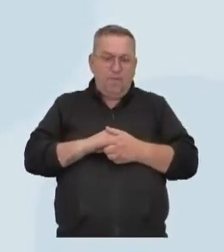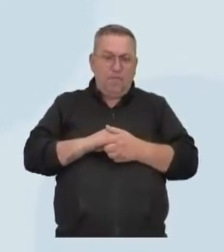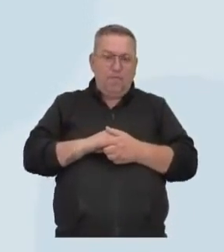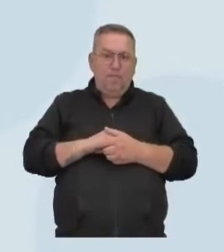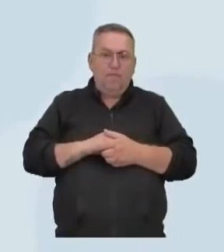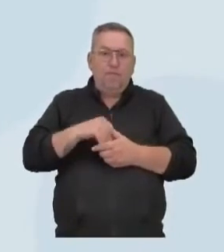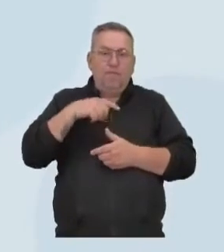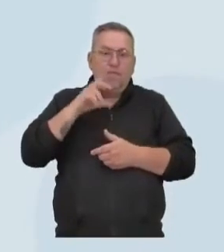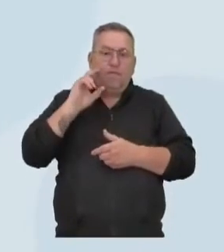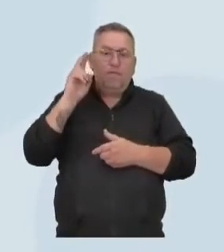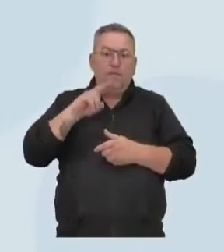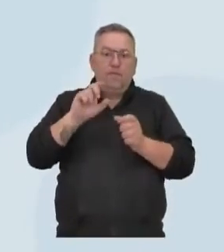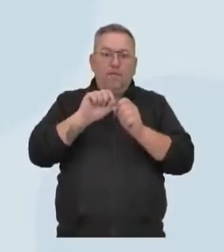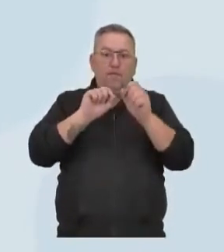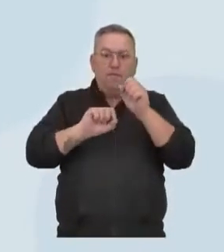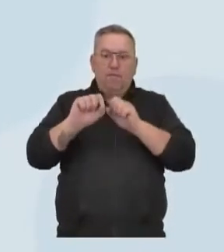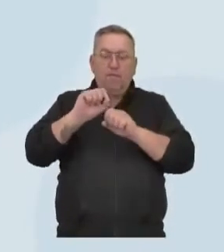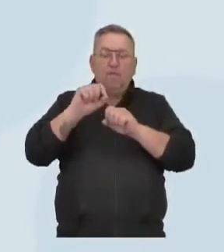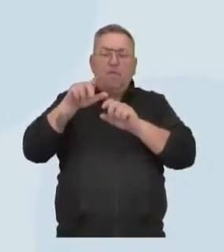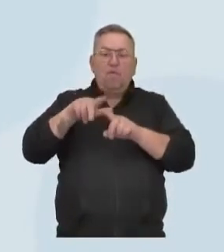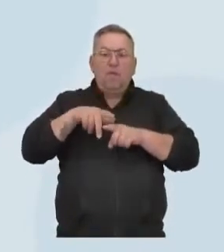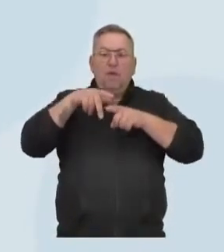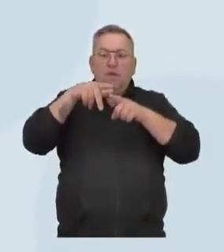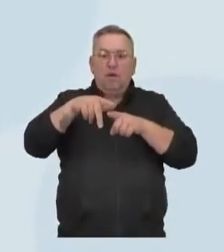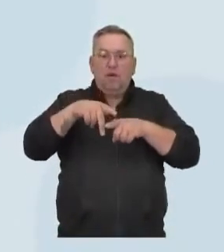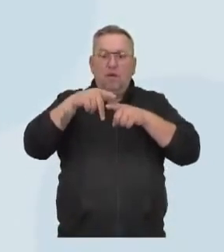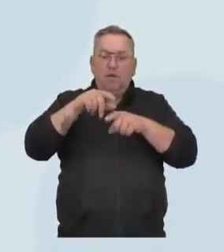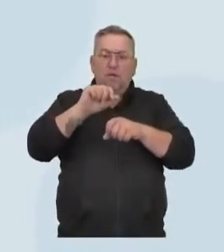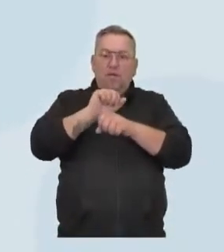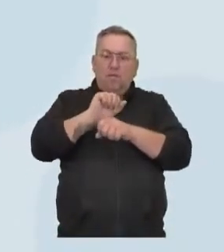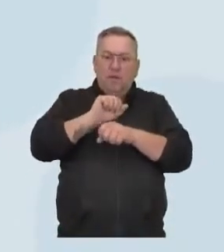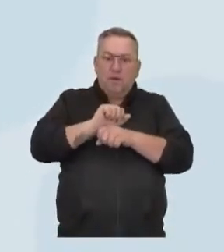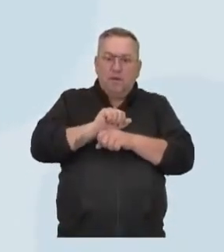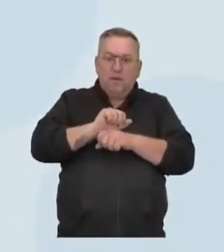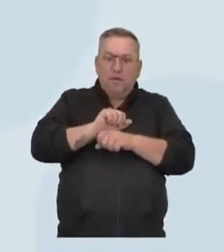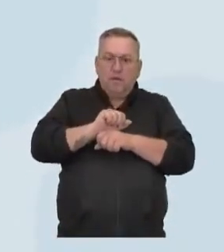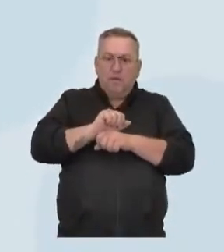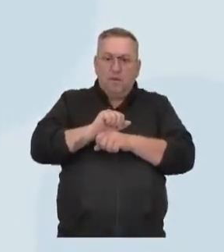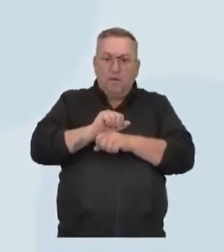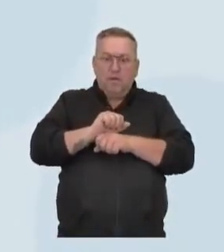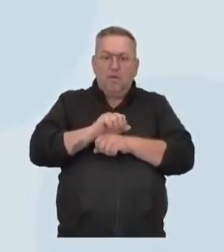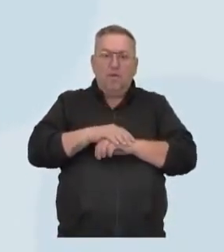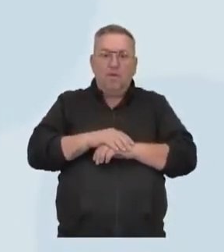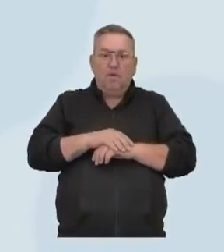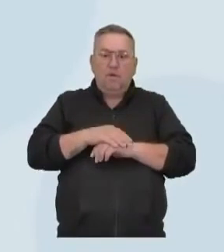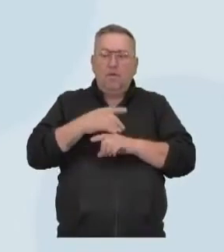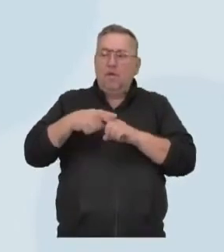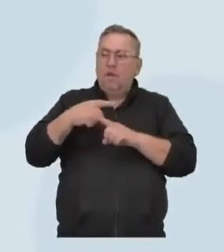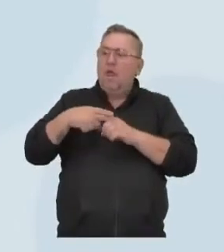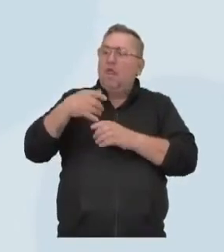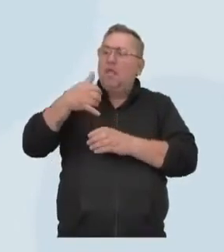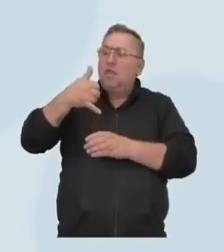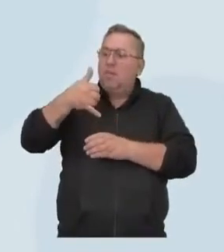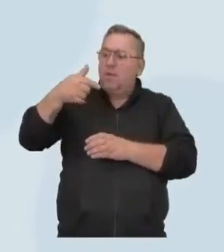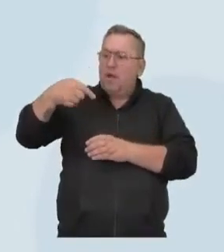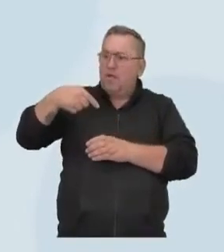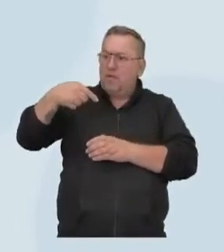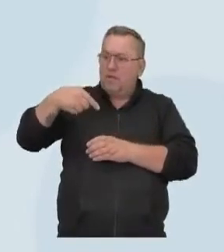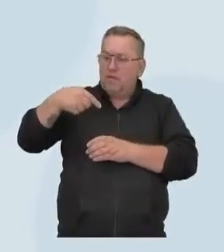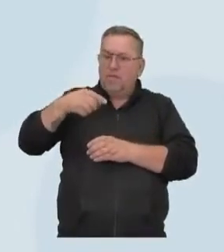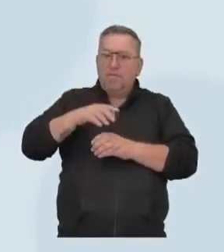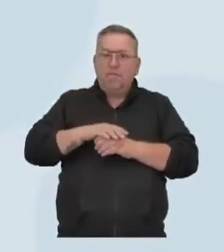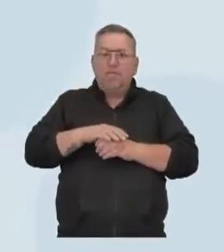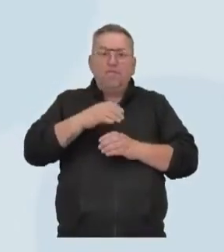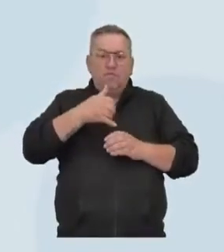são horas, seu João Cardoso. Vou marchando. Espere, o meu estanquinho. Ô crioulo, esse é mate. E retomava a